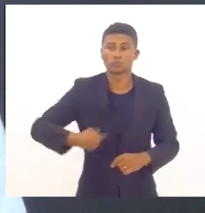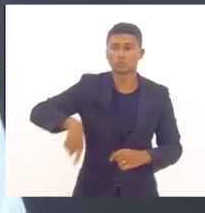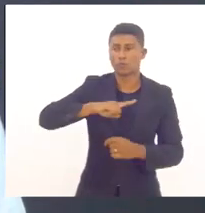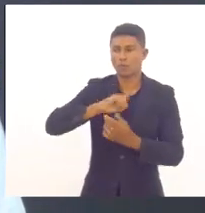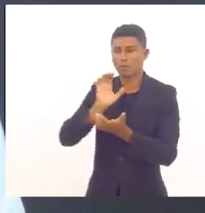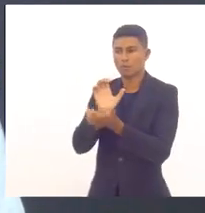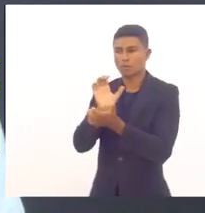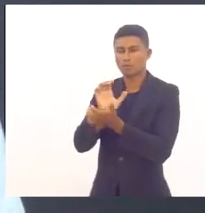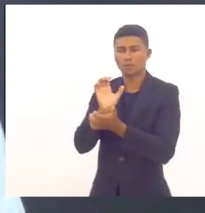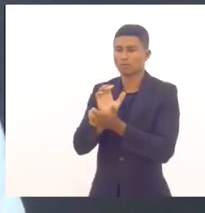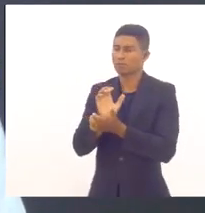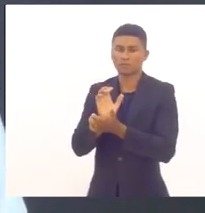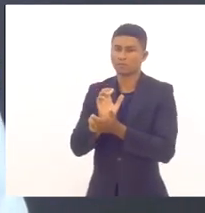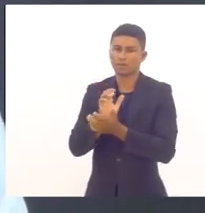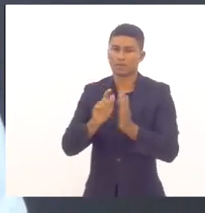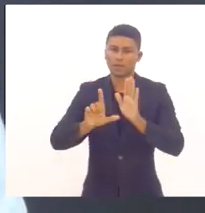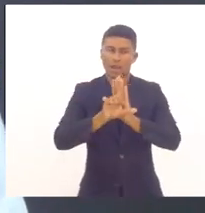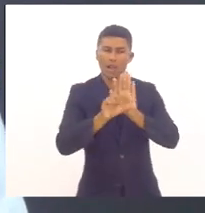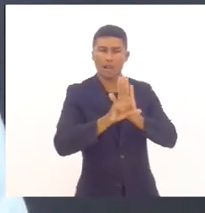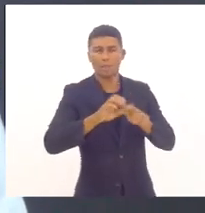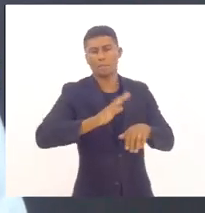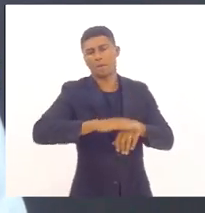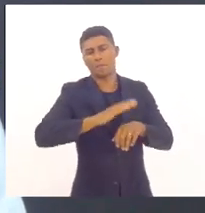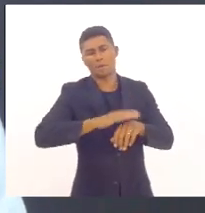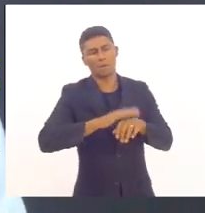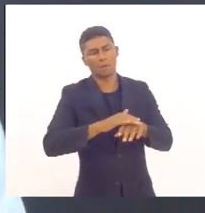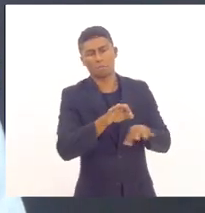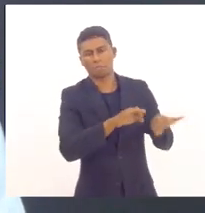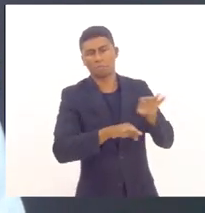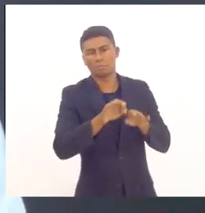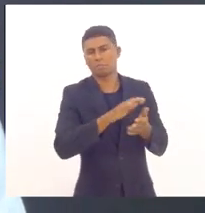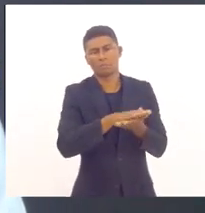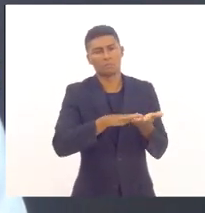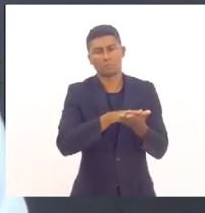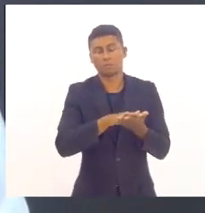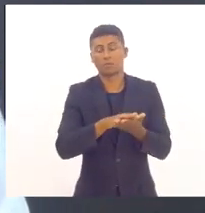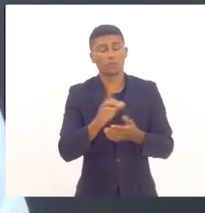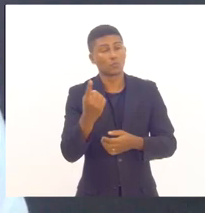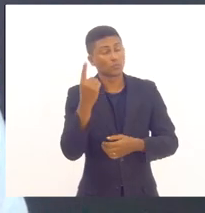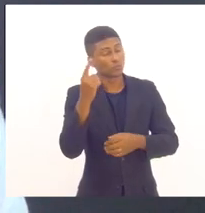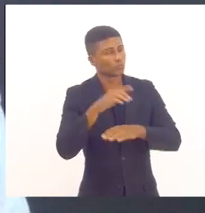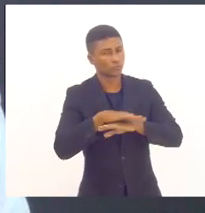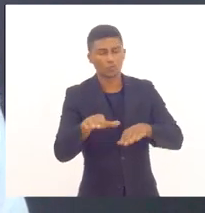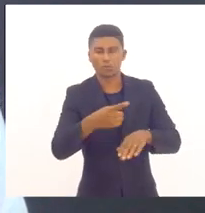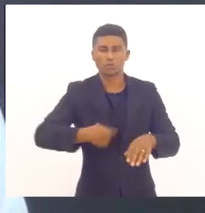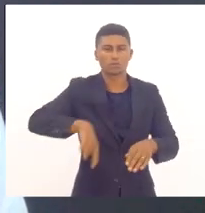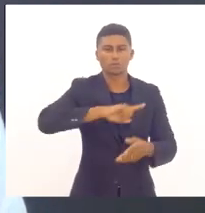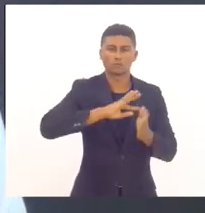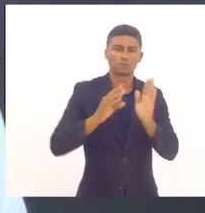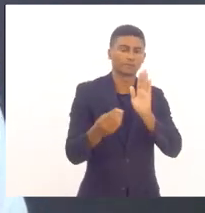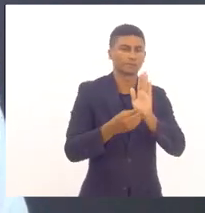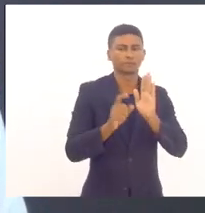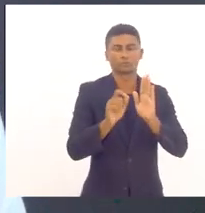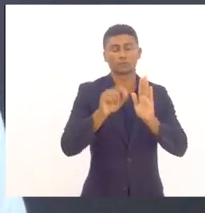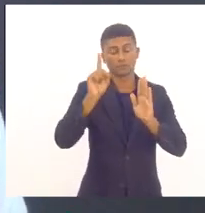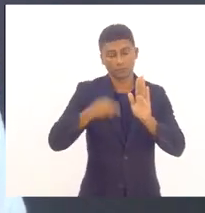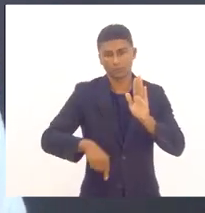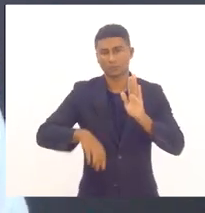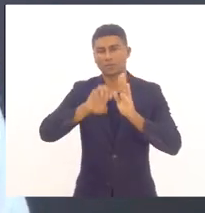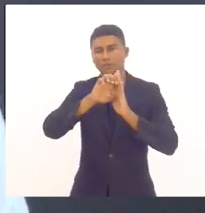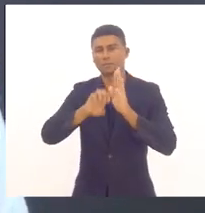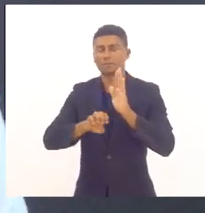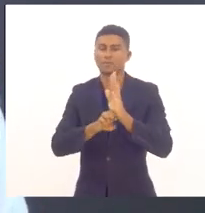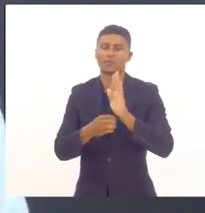nada com a confecção dessa lei. A única coisa que nós fizemos nessa lei foi quando a gente fez uma emenda na